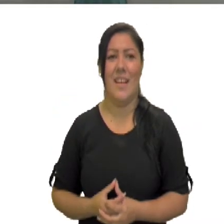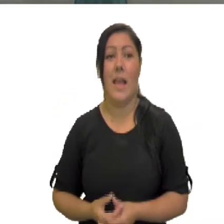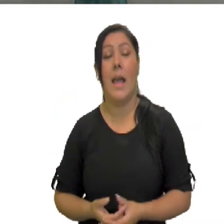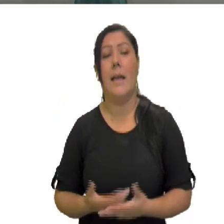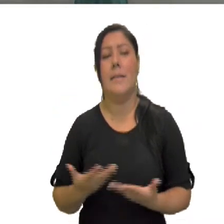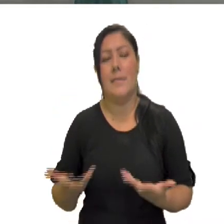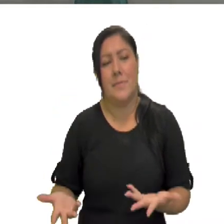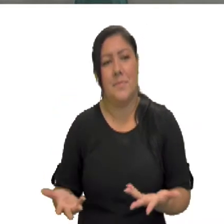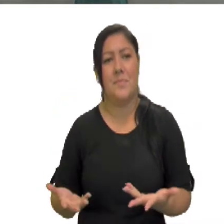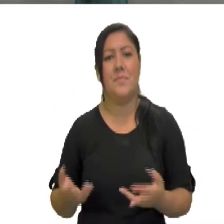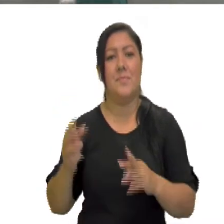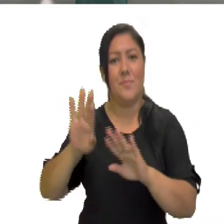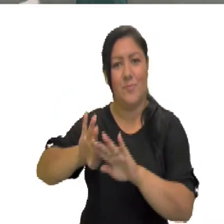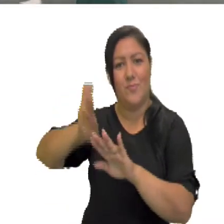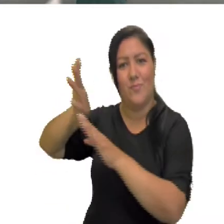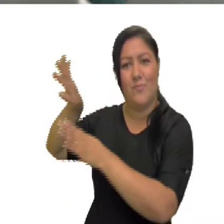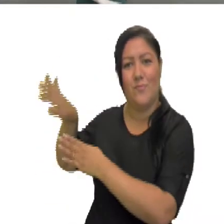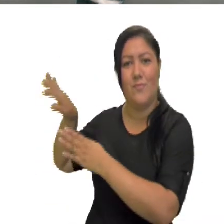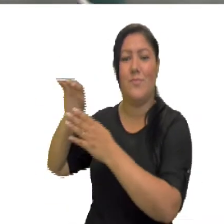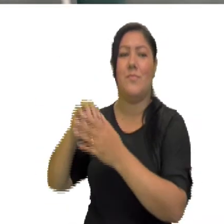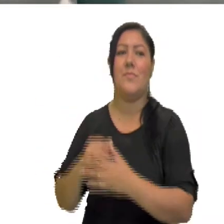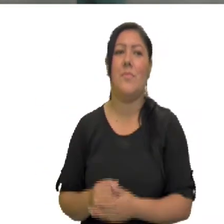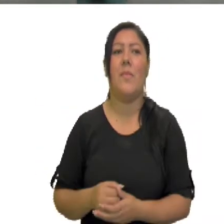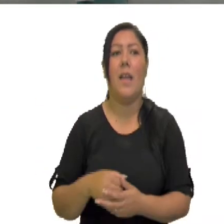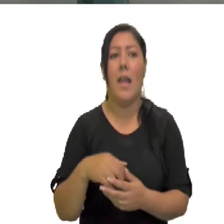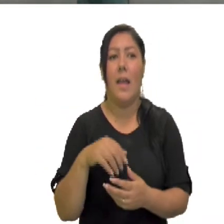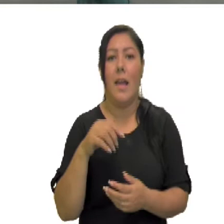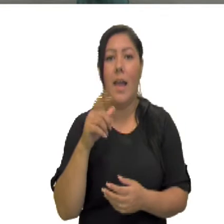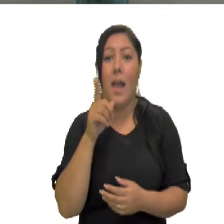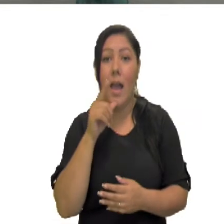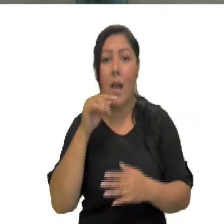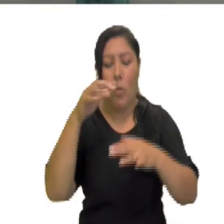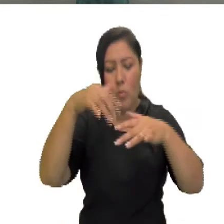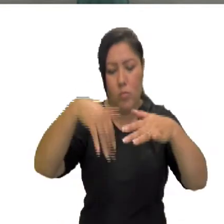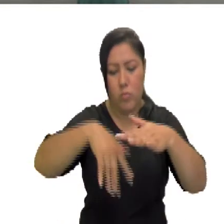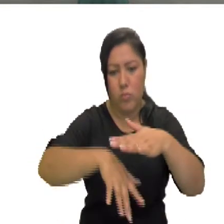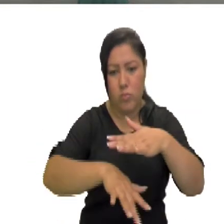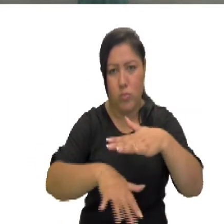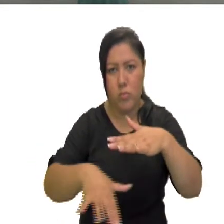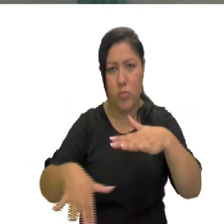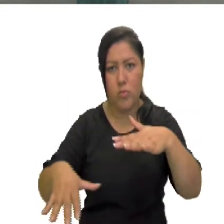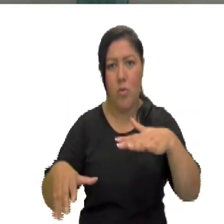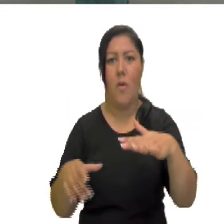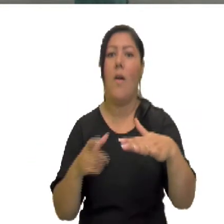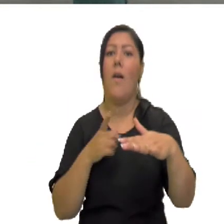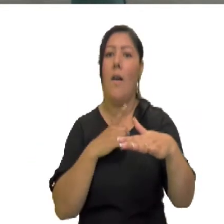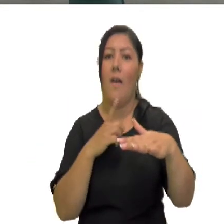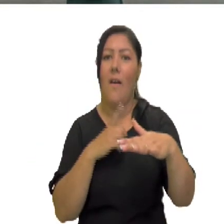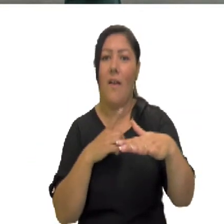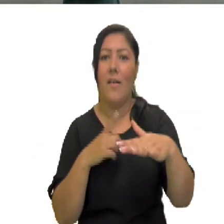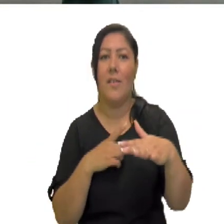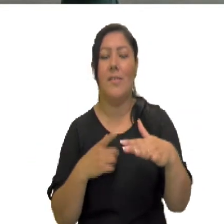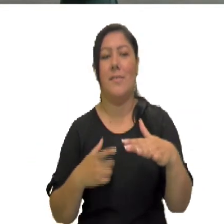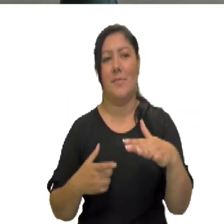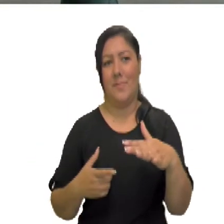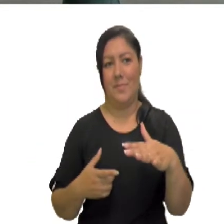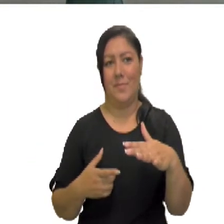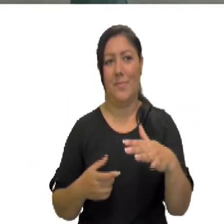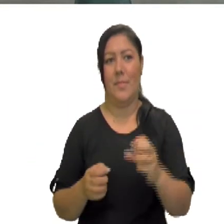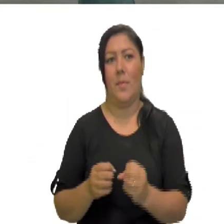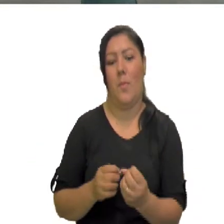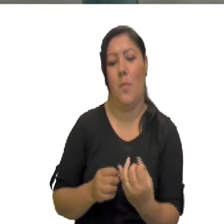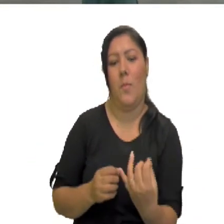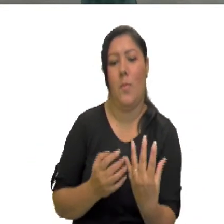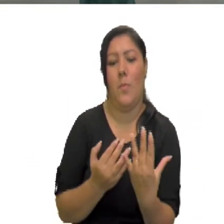de substrato, ou seja, lá no fundo do mar. Eles são seres sésseis, seres